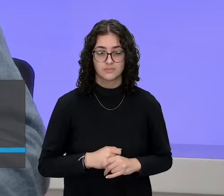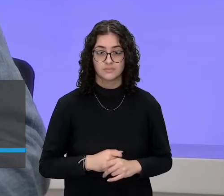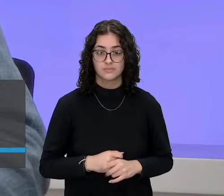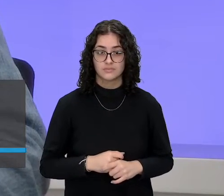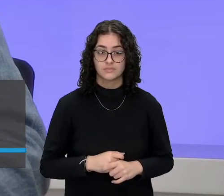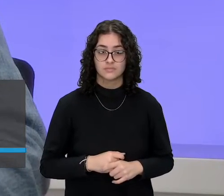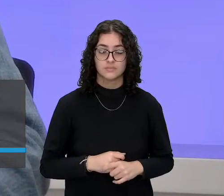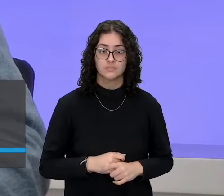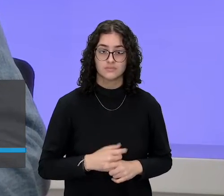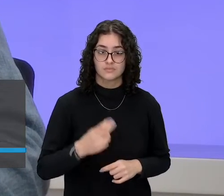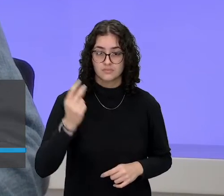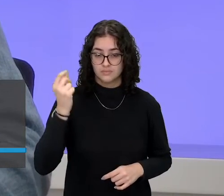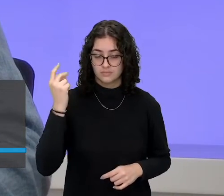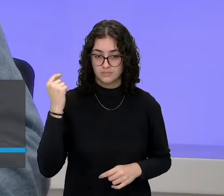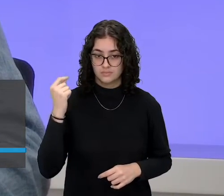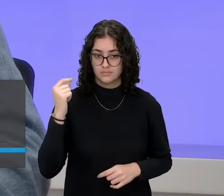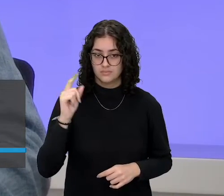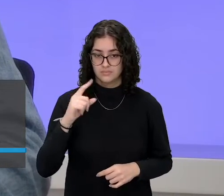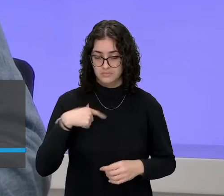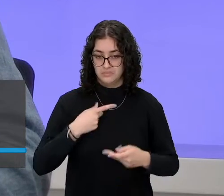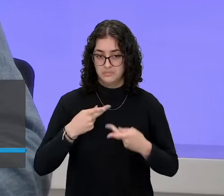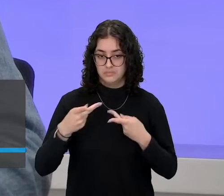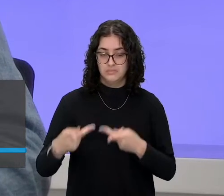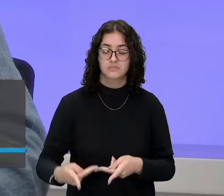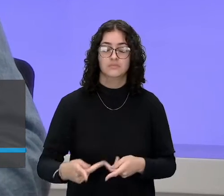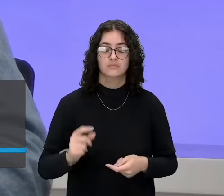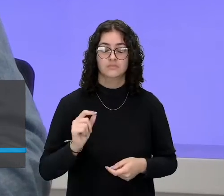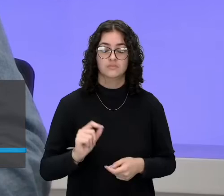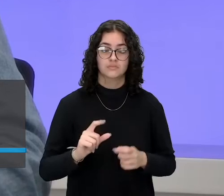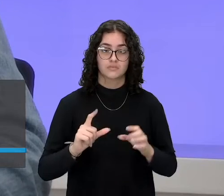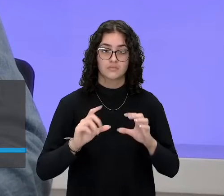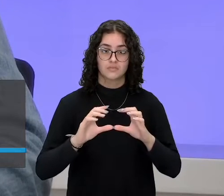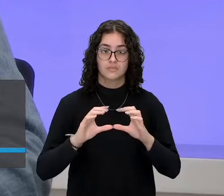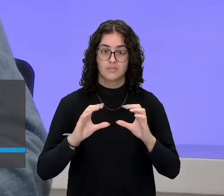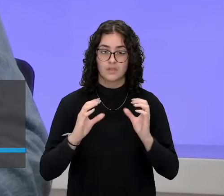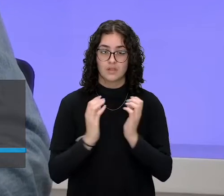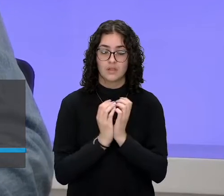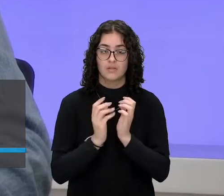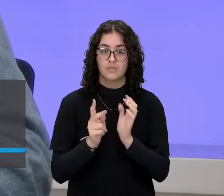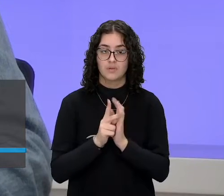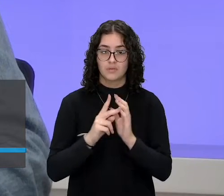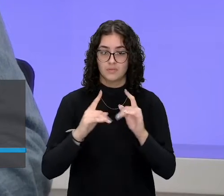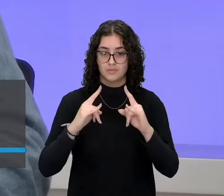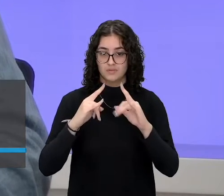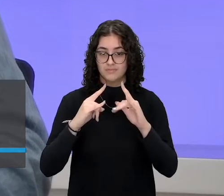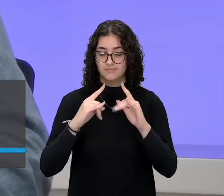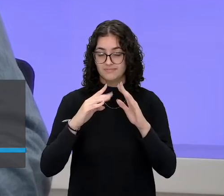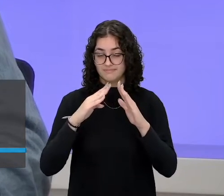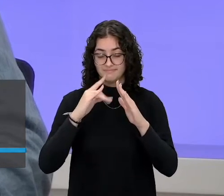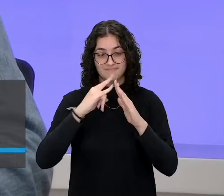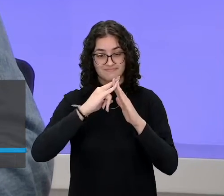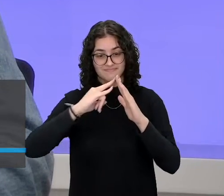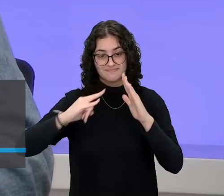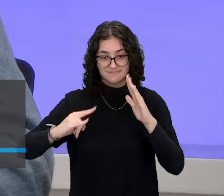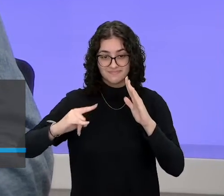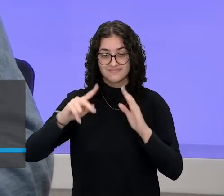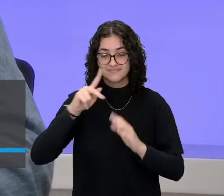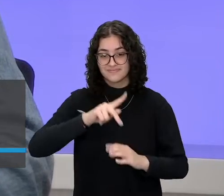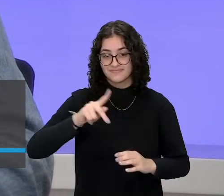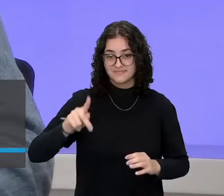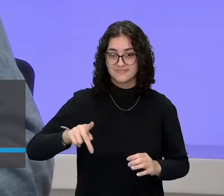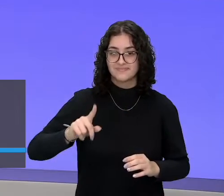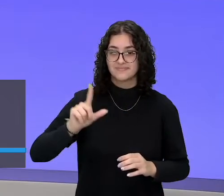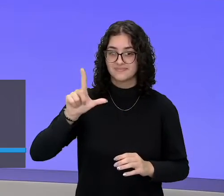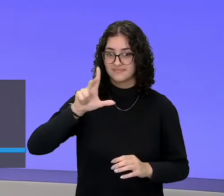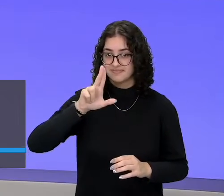tempo posterior, senão eu teria visitado, é justamente as comunidades quilombolas, tá certo? É por isso que o professor Luiz está aqui,